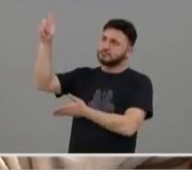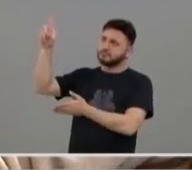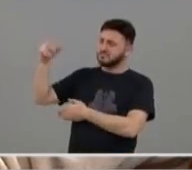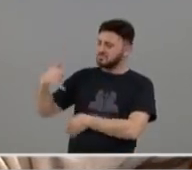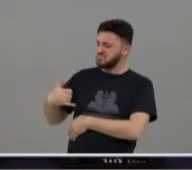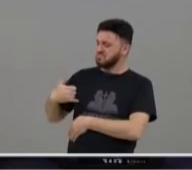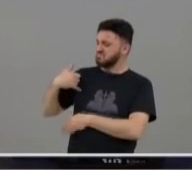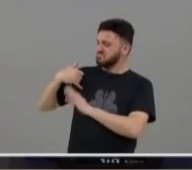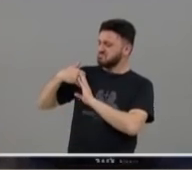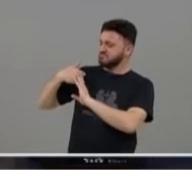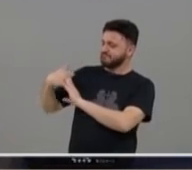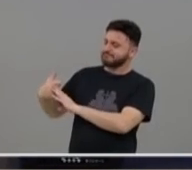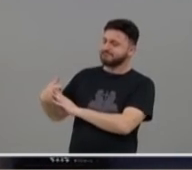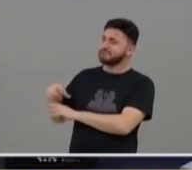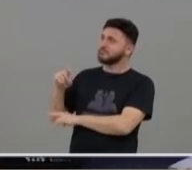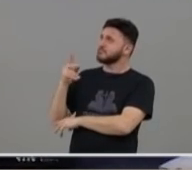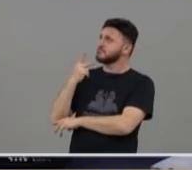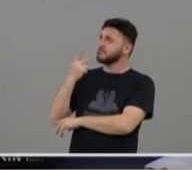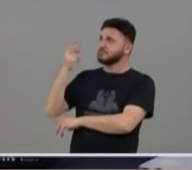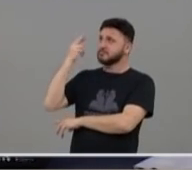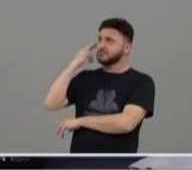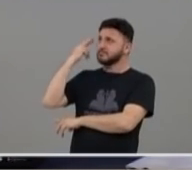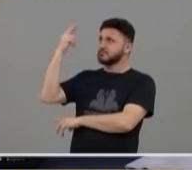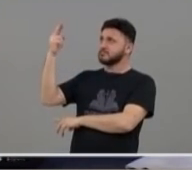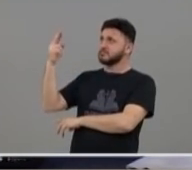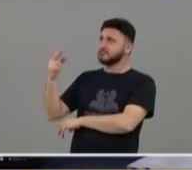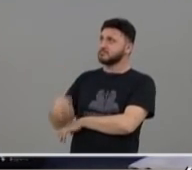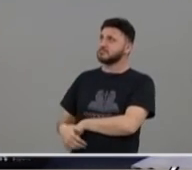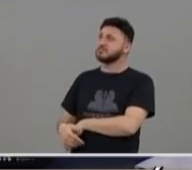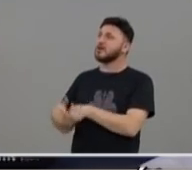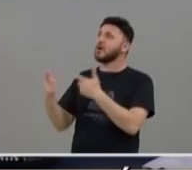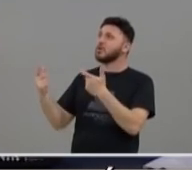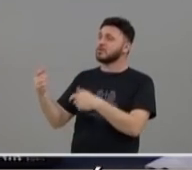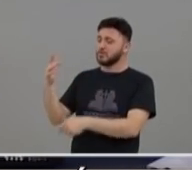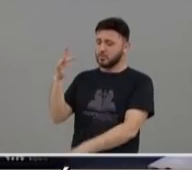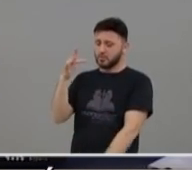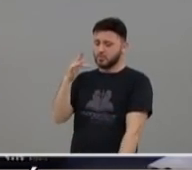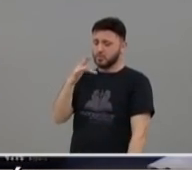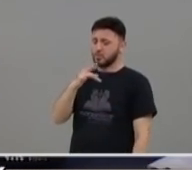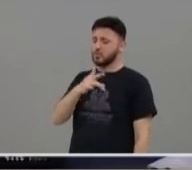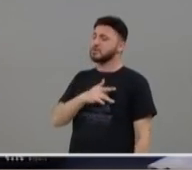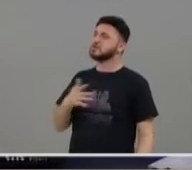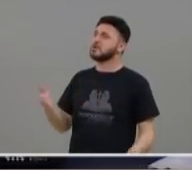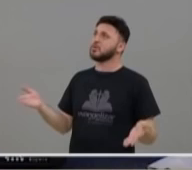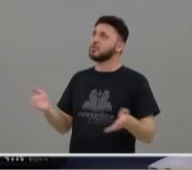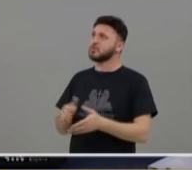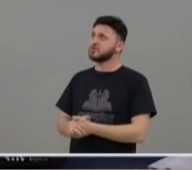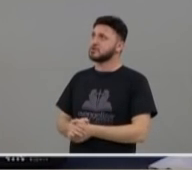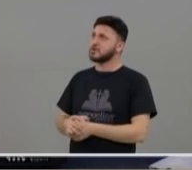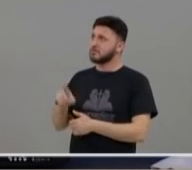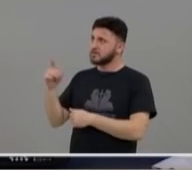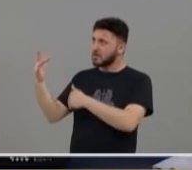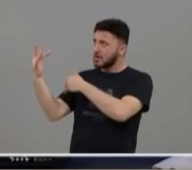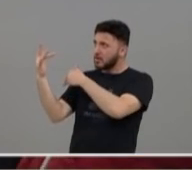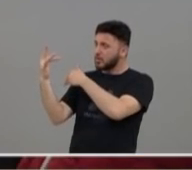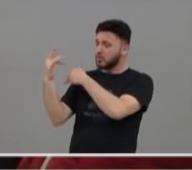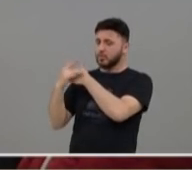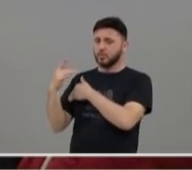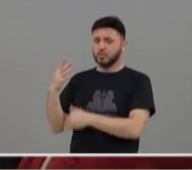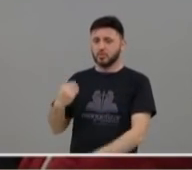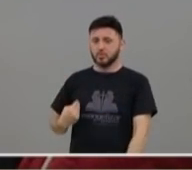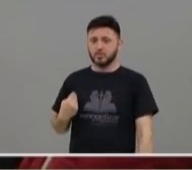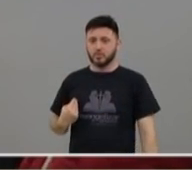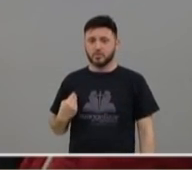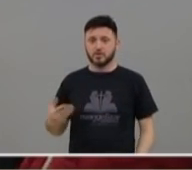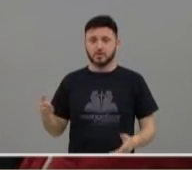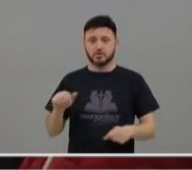história, só diga para o Senhor, aonde Ele precisa tocar hoje. Aonde Ele precisa tocar para que a sua